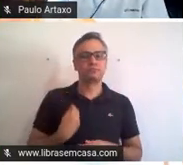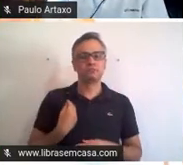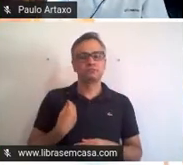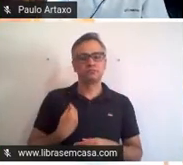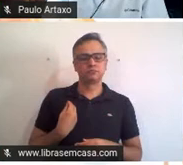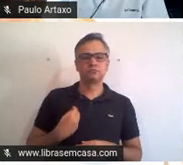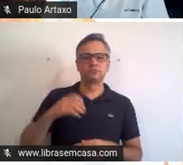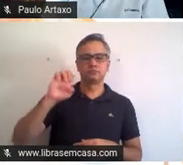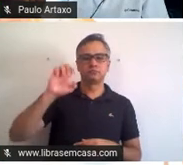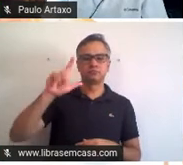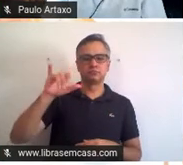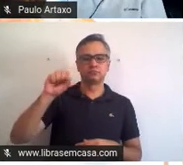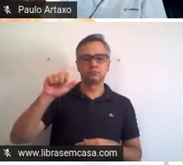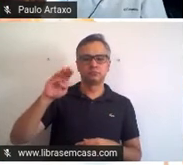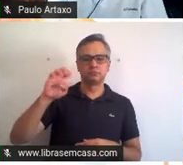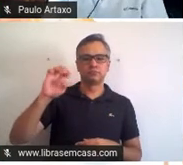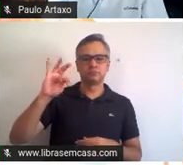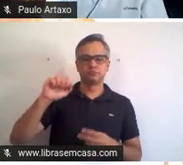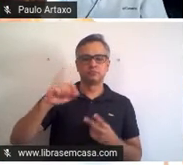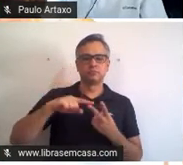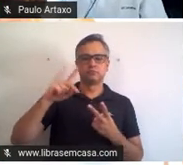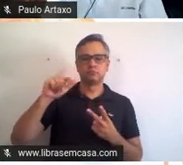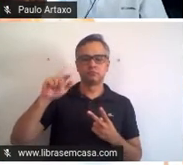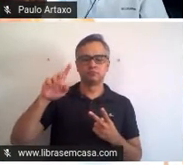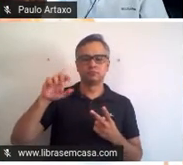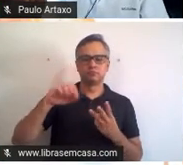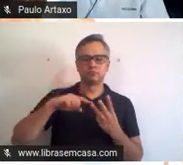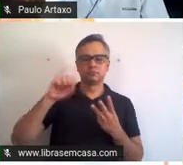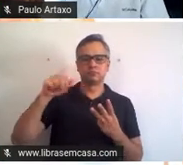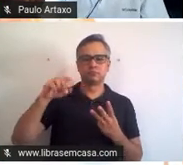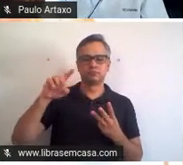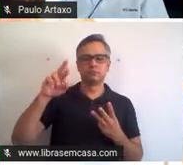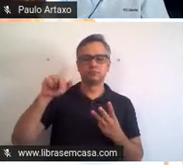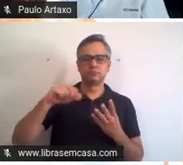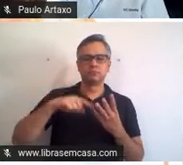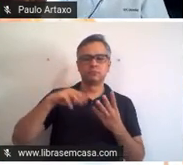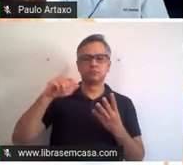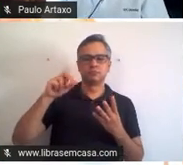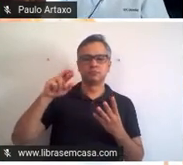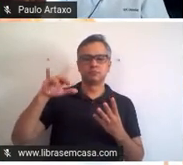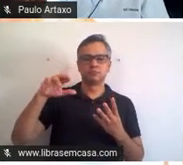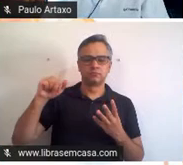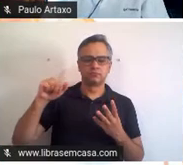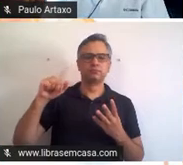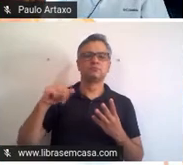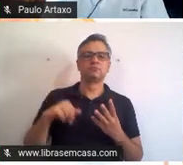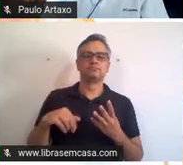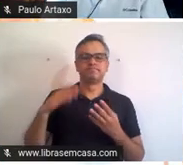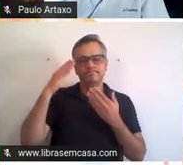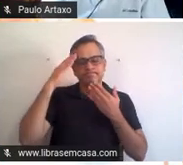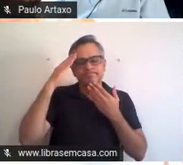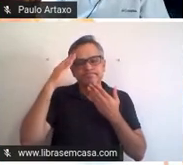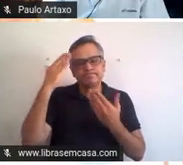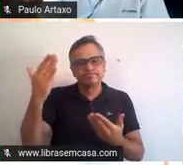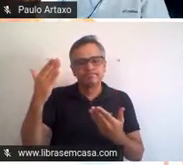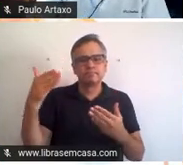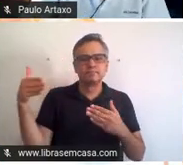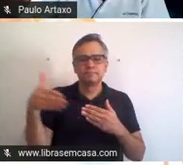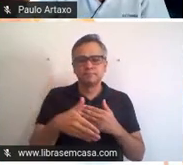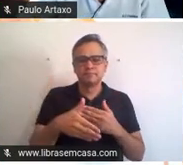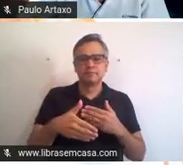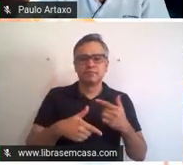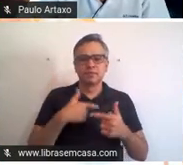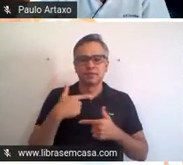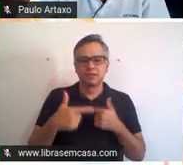Elisabetta Recini, do Paulo Artacho, da Soledad Baruti e da Marina Yamaoka por essa atividade